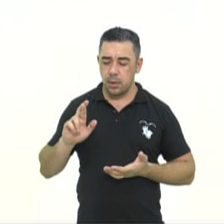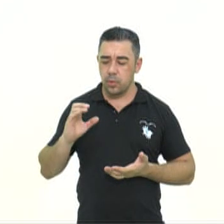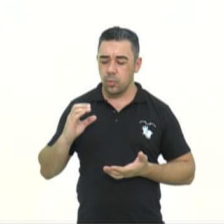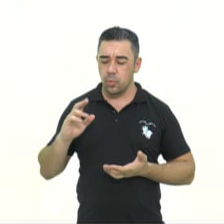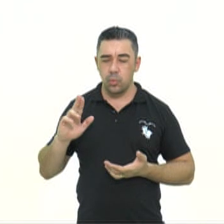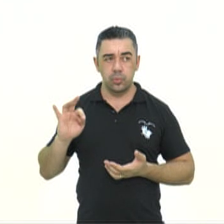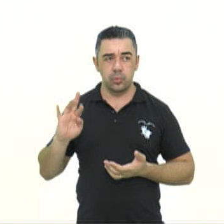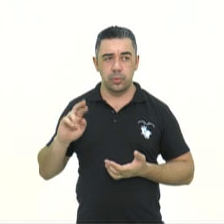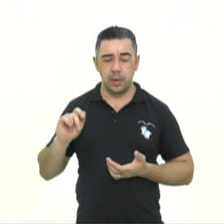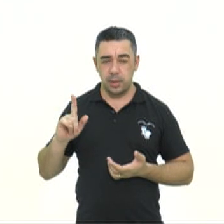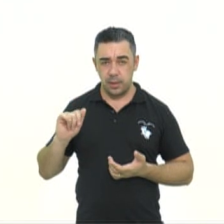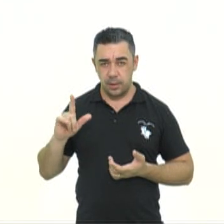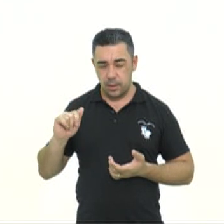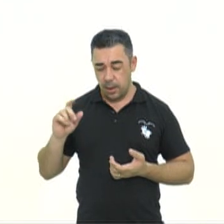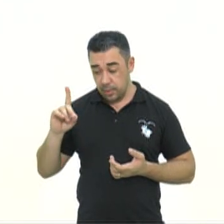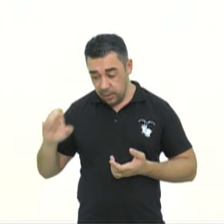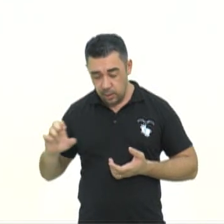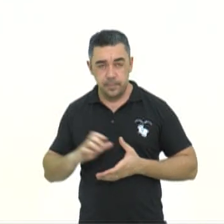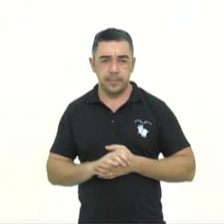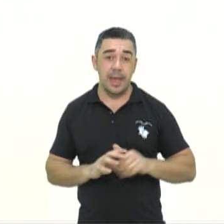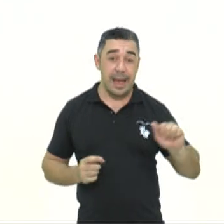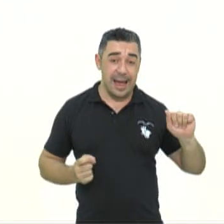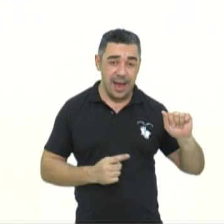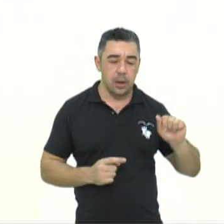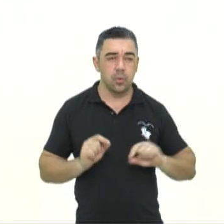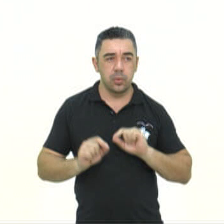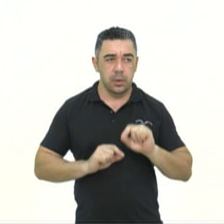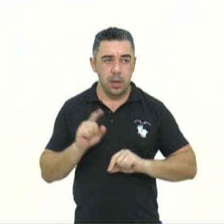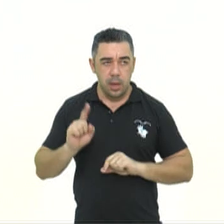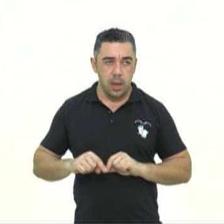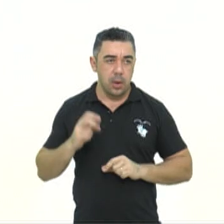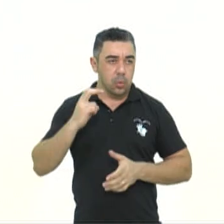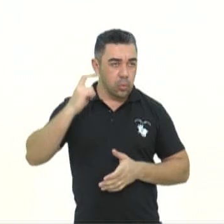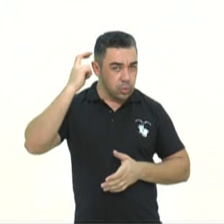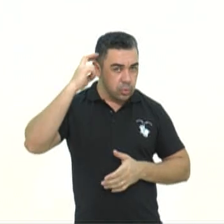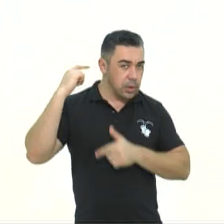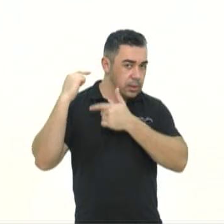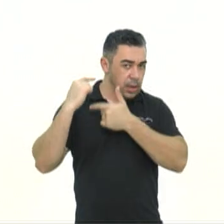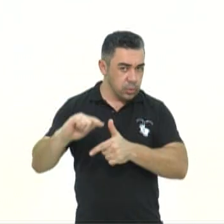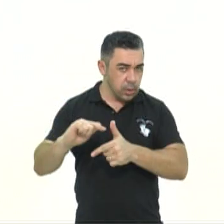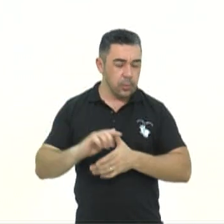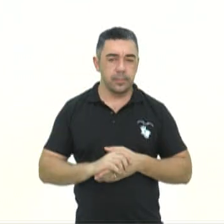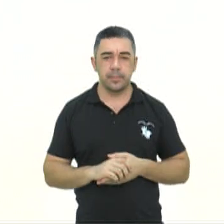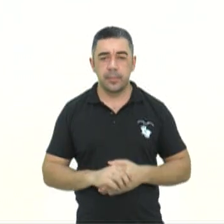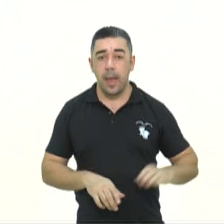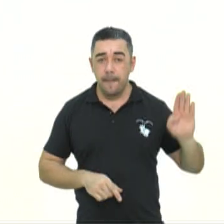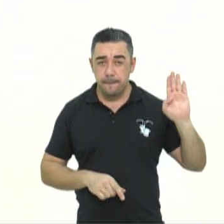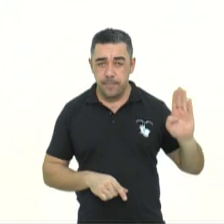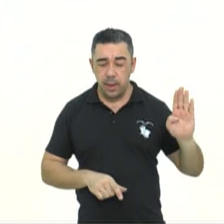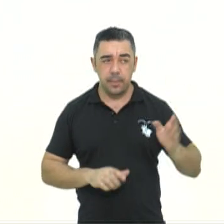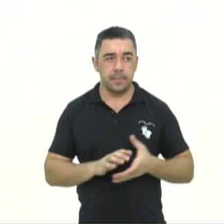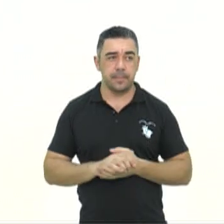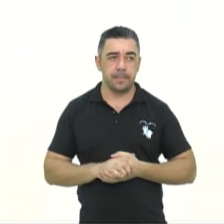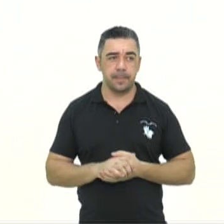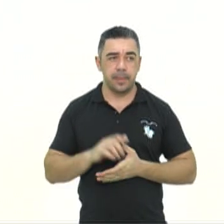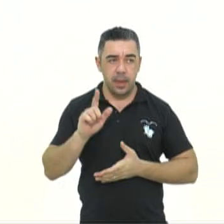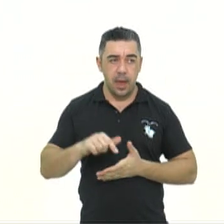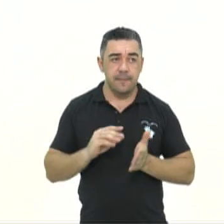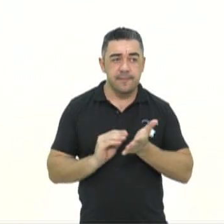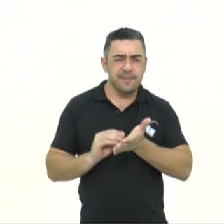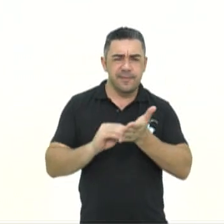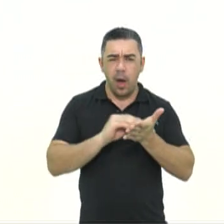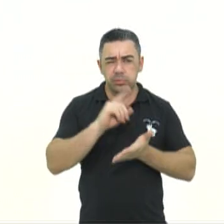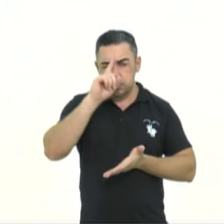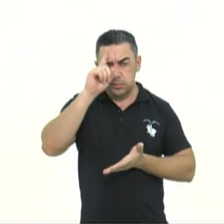interculturalidade? Alternativa A, é a reprodução de uma cultura tradicional. Alternativa B, é a